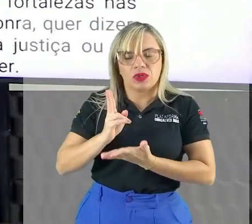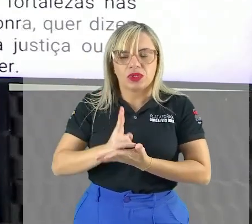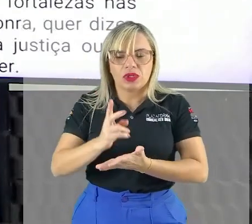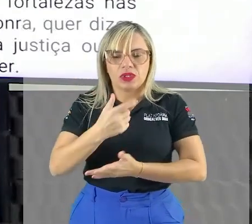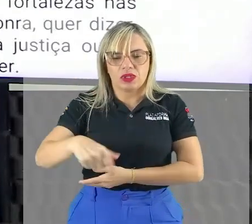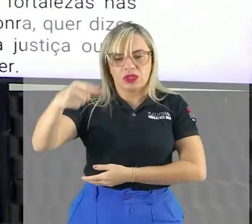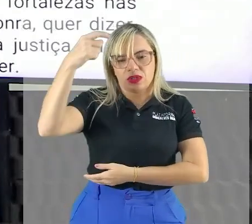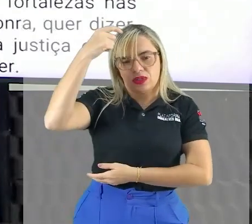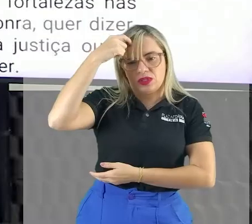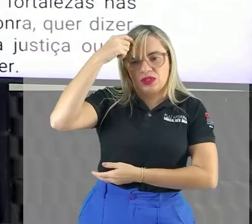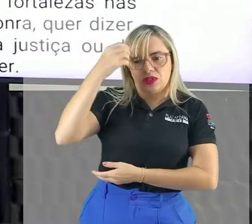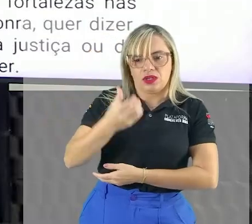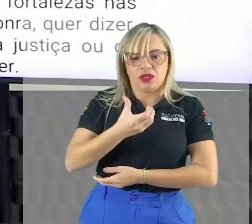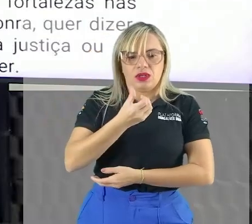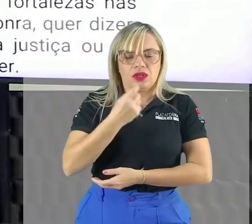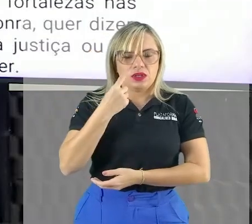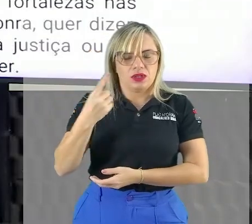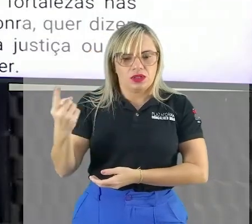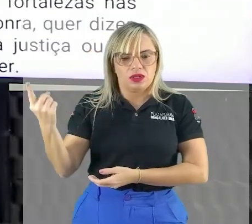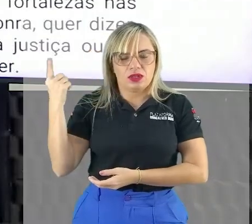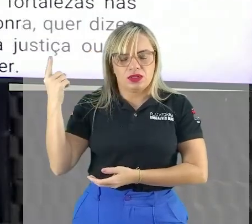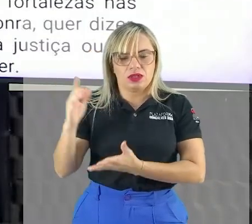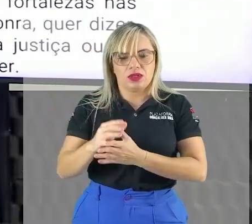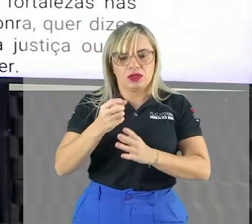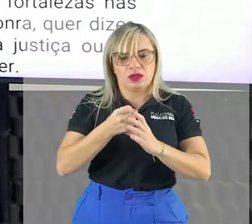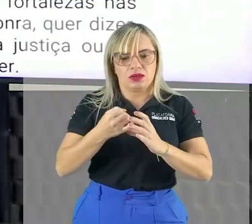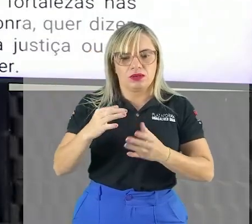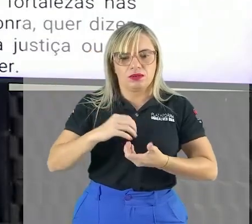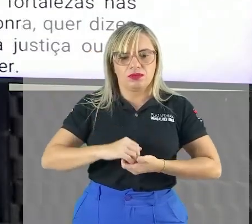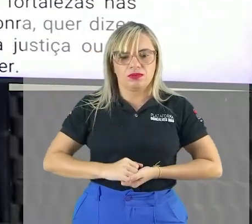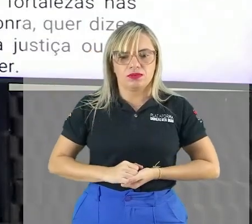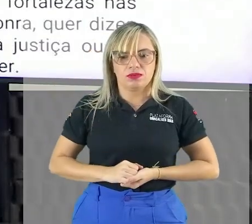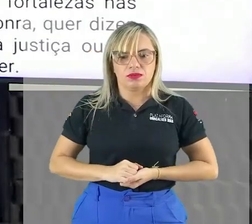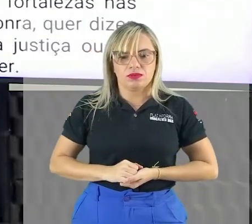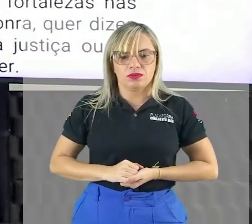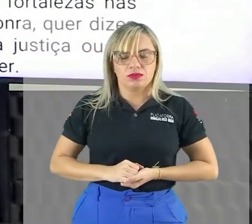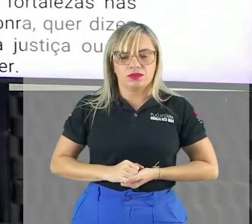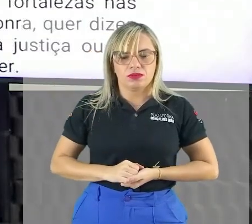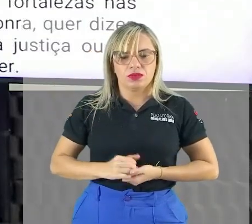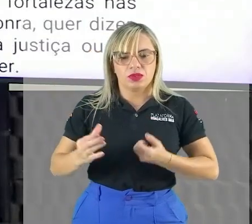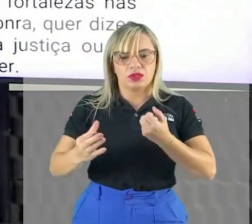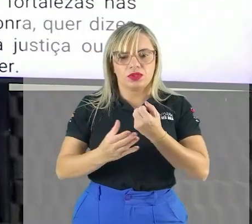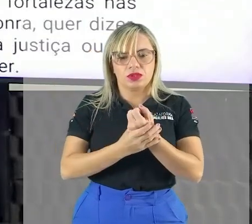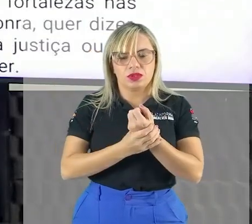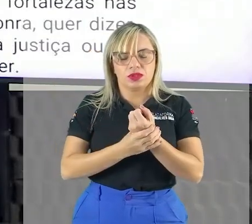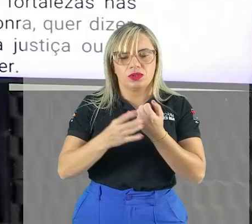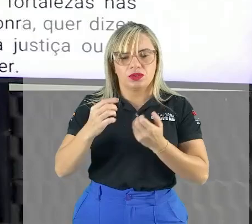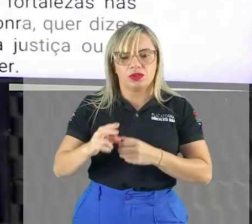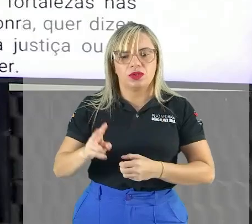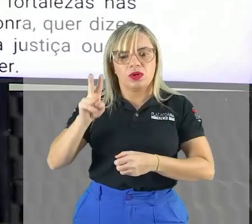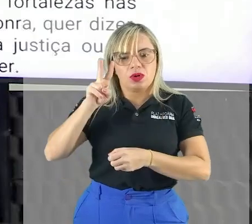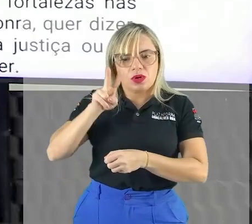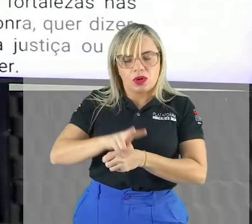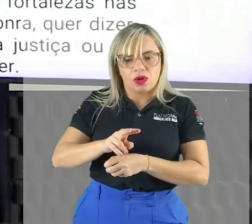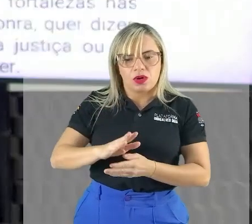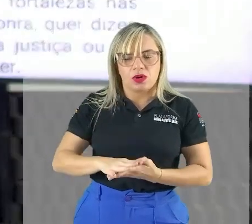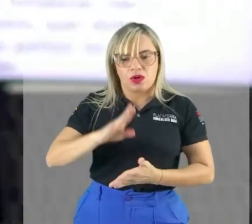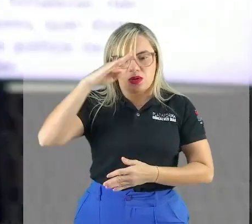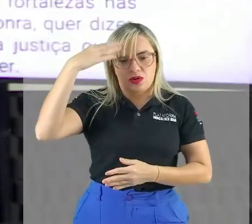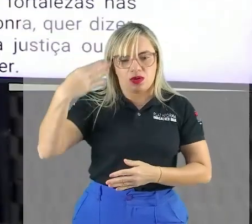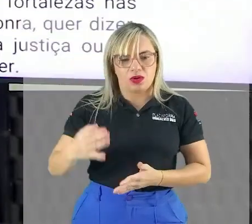estes 6 princípios: proteção, segurança, honra, interesse, liberdade,